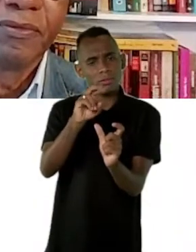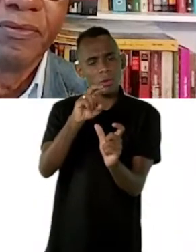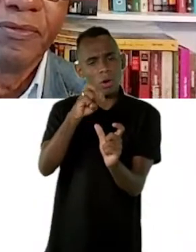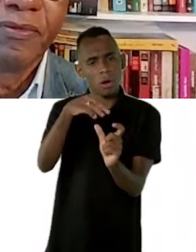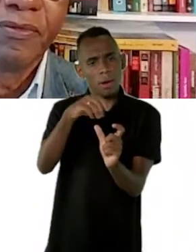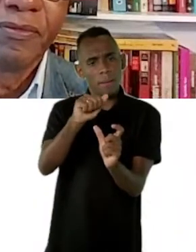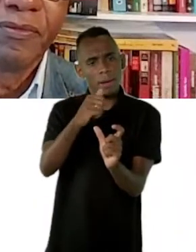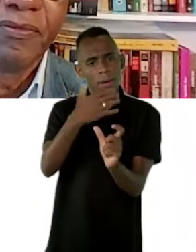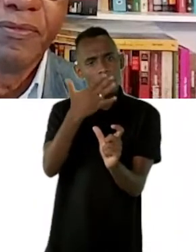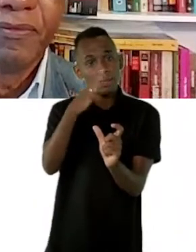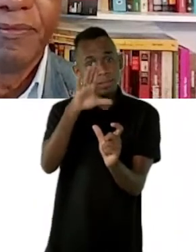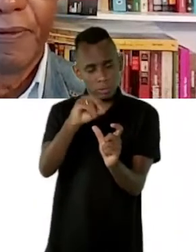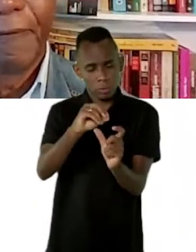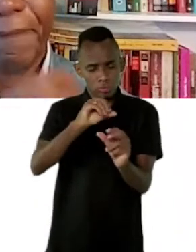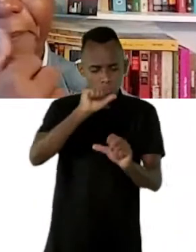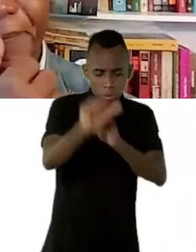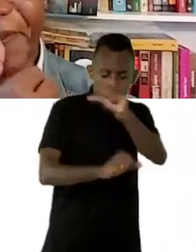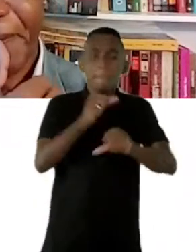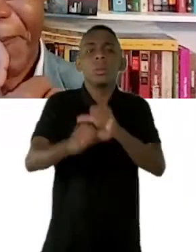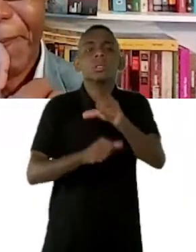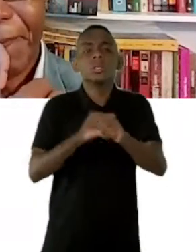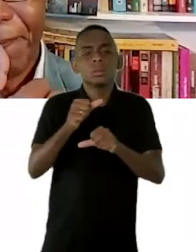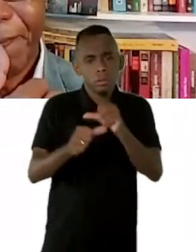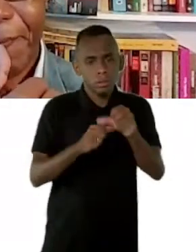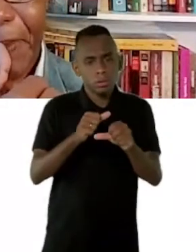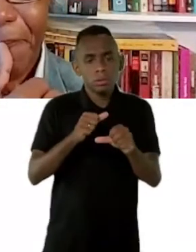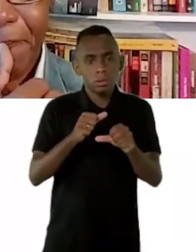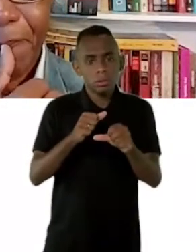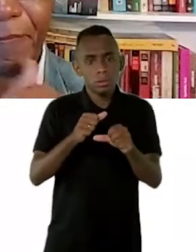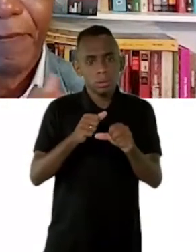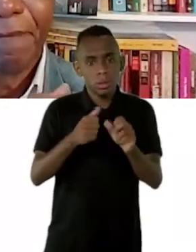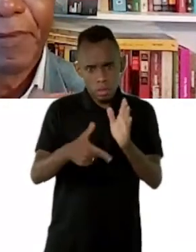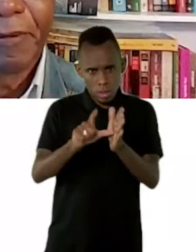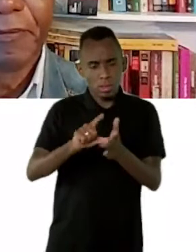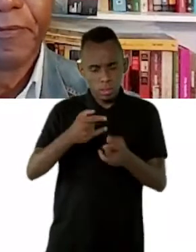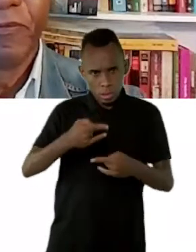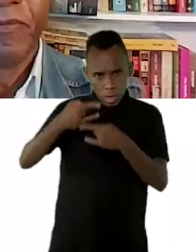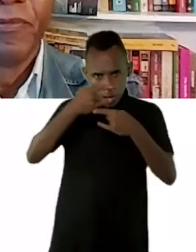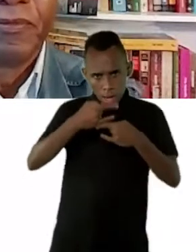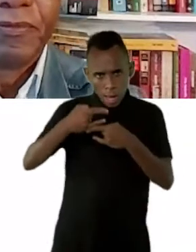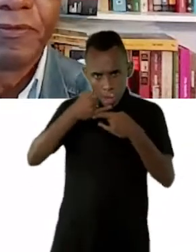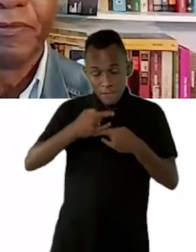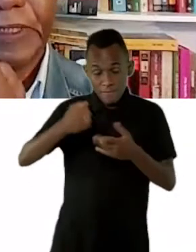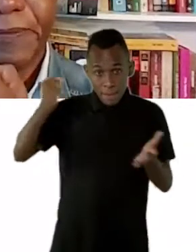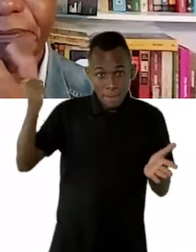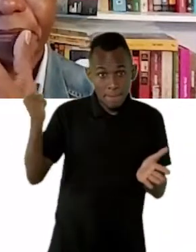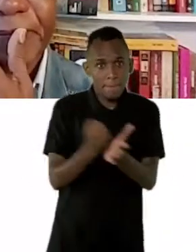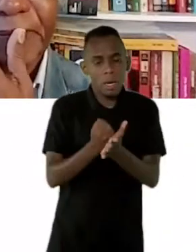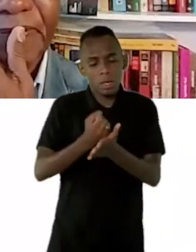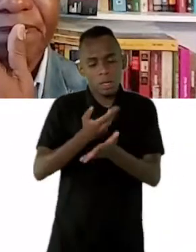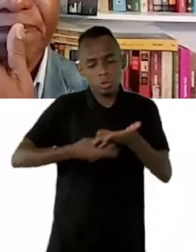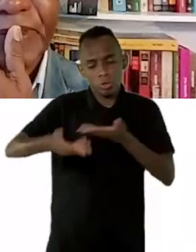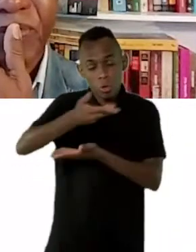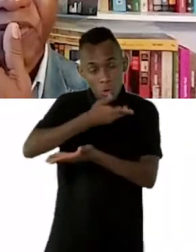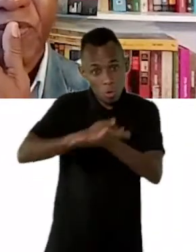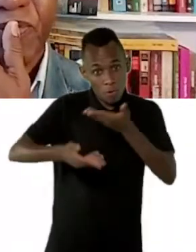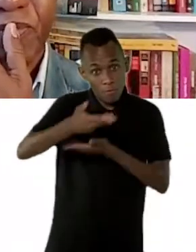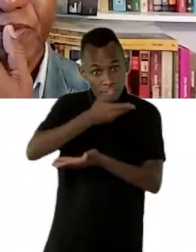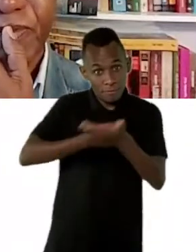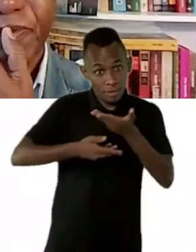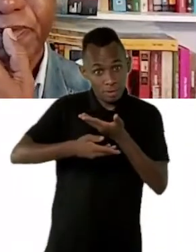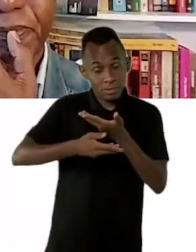de ilustração, que, como a gente fez uma live anterior, uma coisa que ficou muito marcada na nossa conversa, que ela